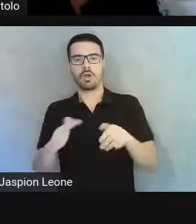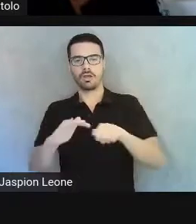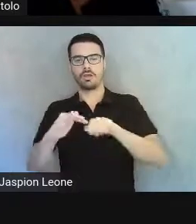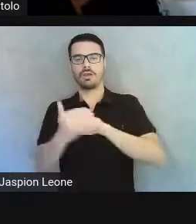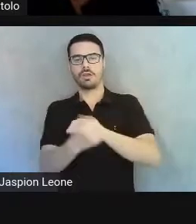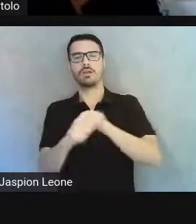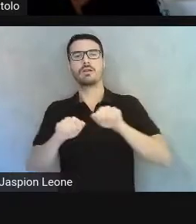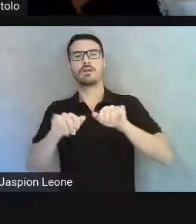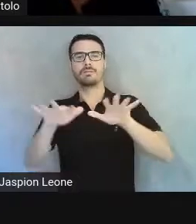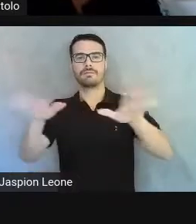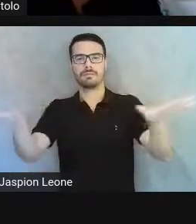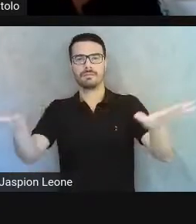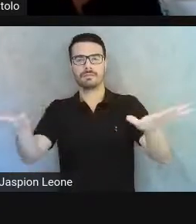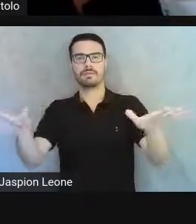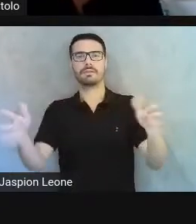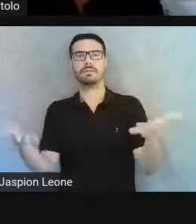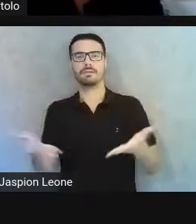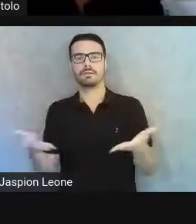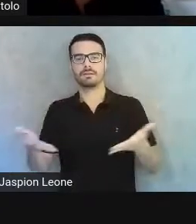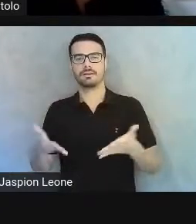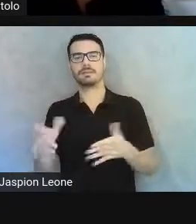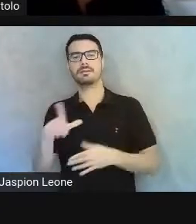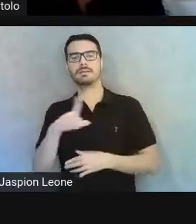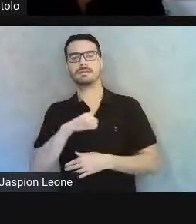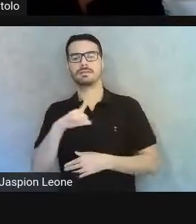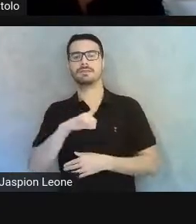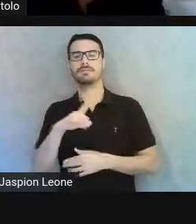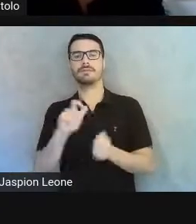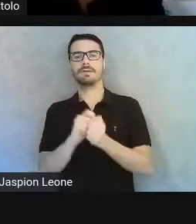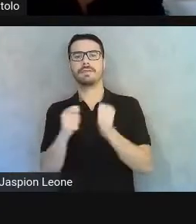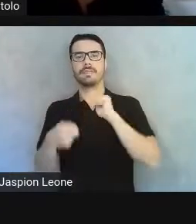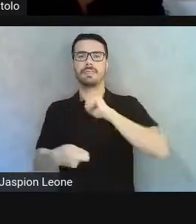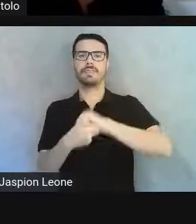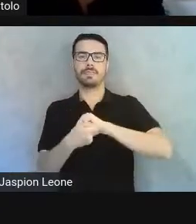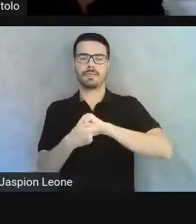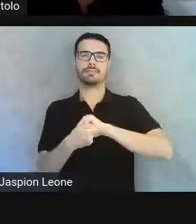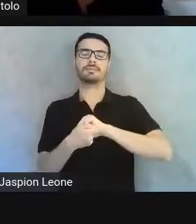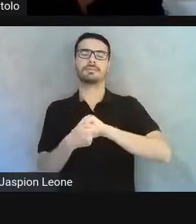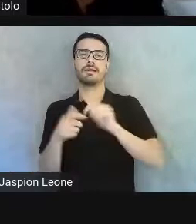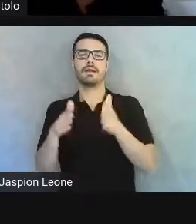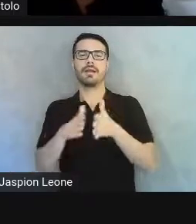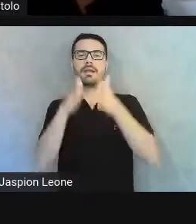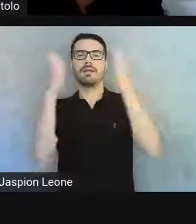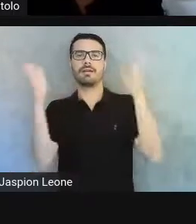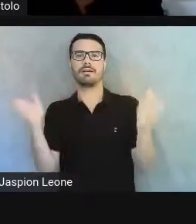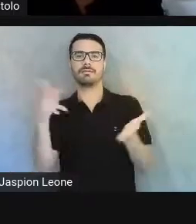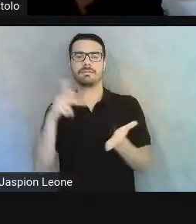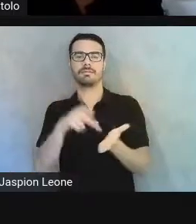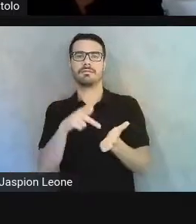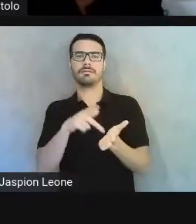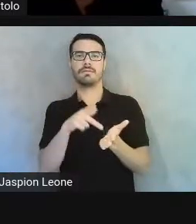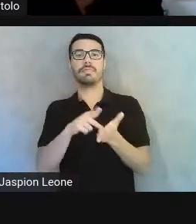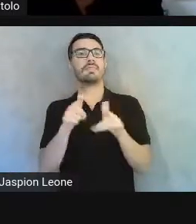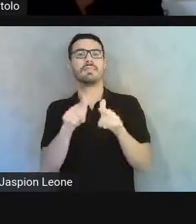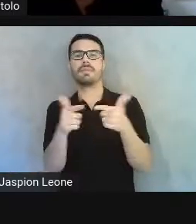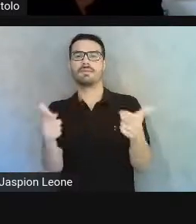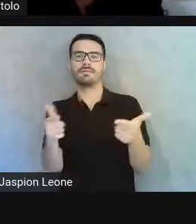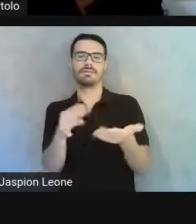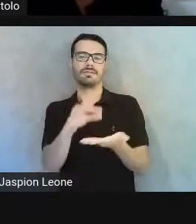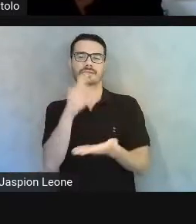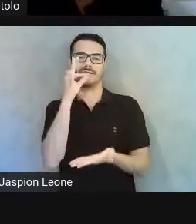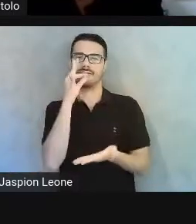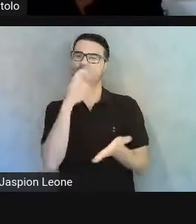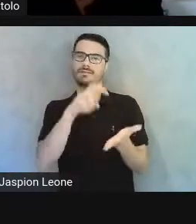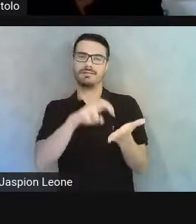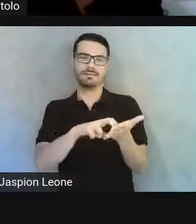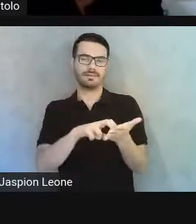de distanciamento social, então tivemos que adaptar e ampliar, na verdade, né? Não teremos o café da manhã,